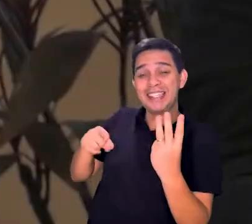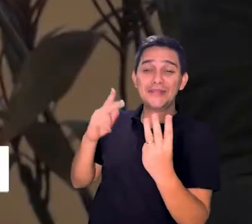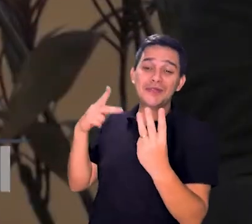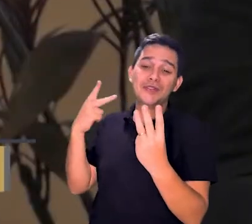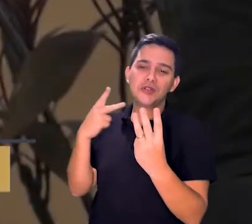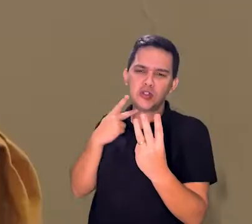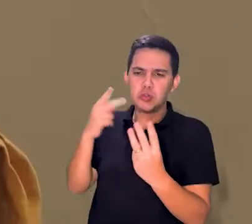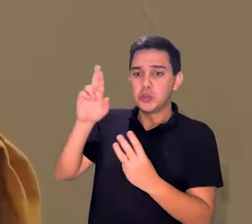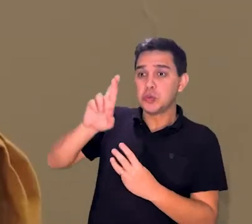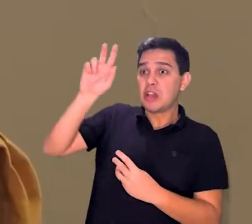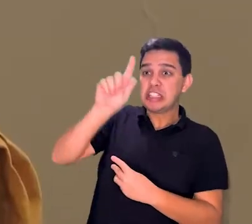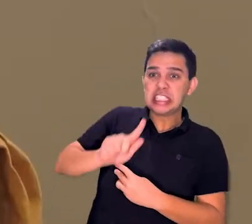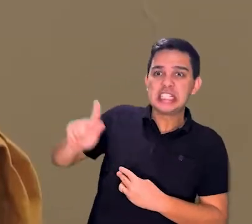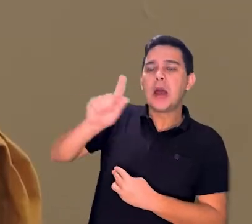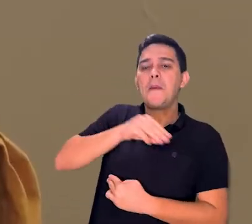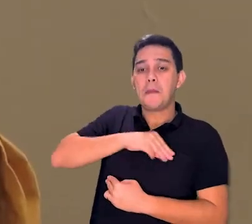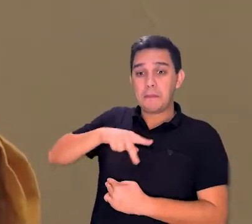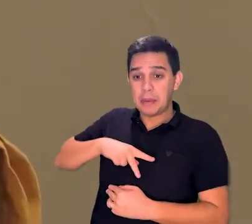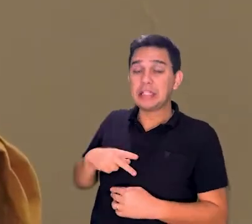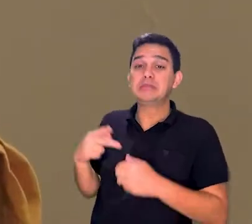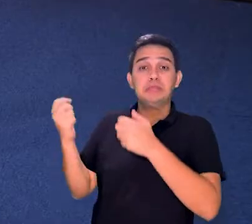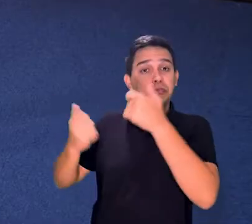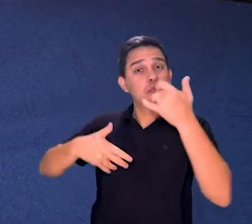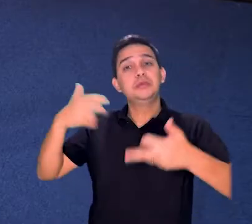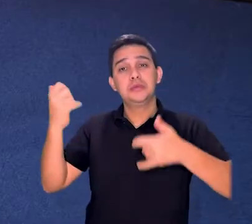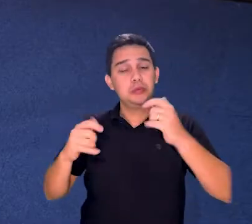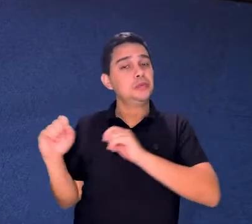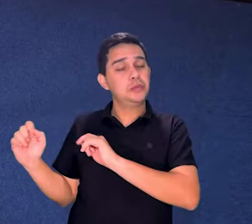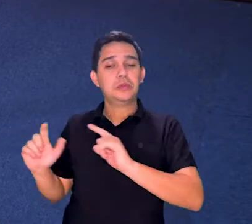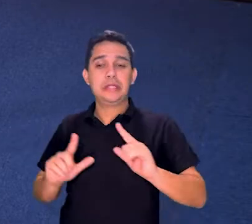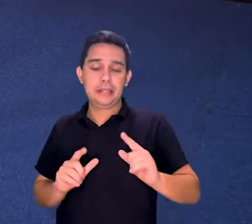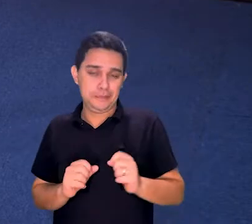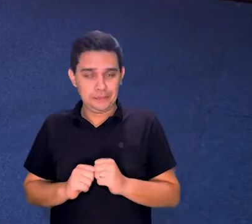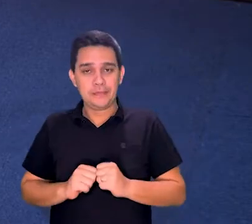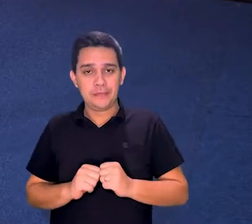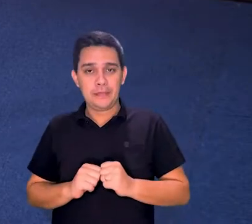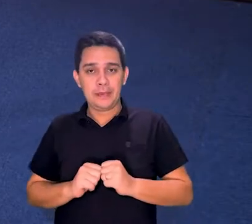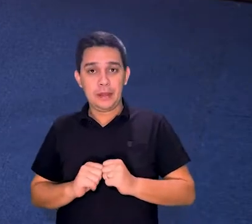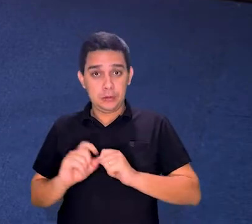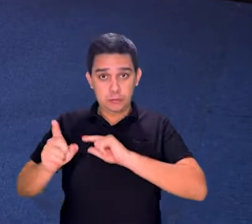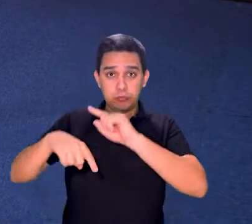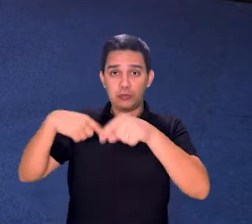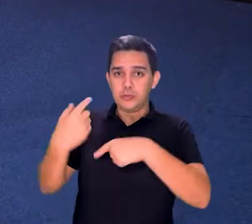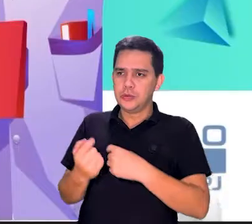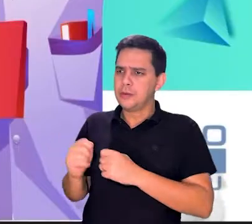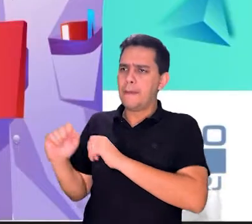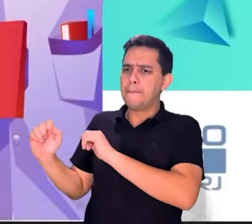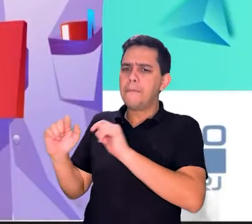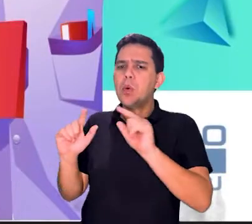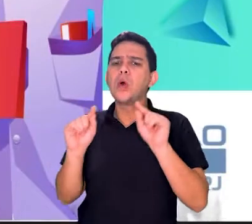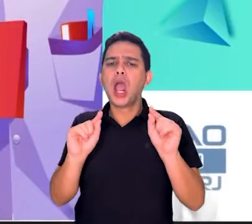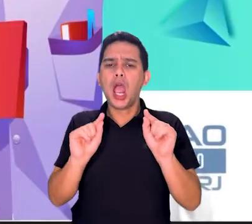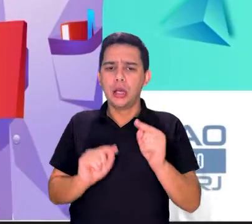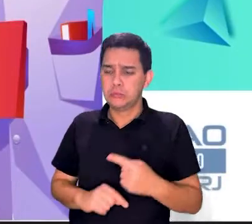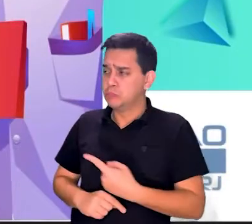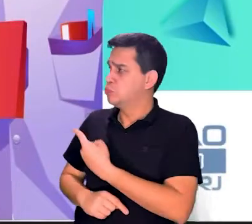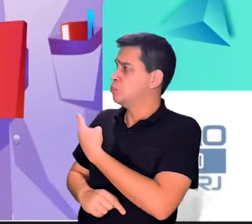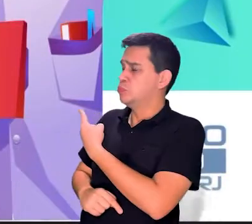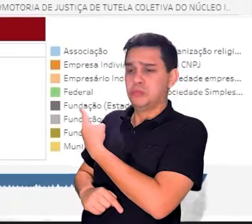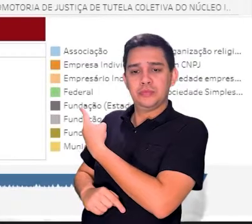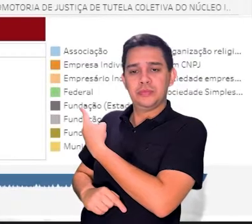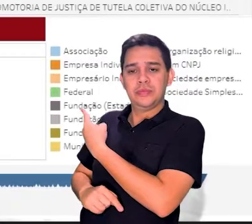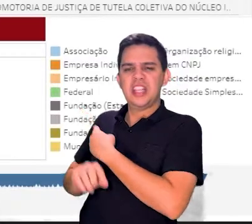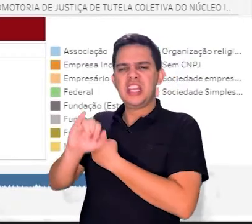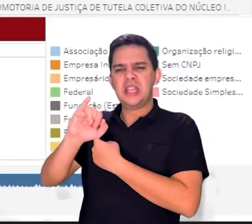Patrícia Silveira da Rosa e Rosane da Cunha Gomes. E conheça as funcionalidades da ferramenta Painel